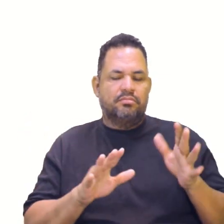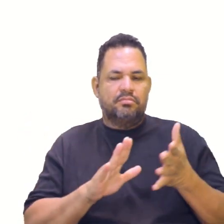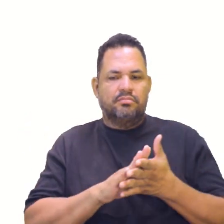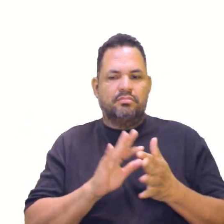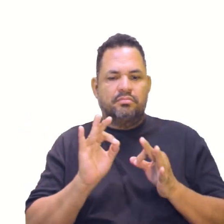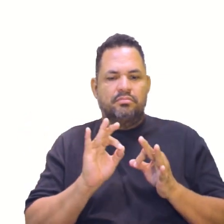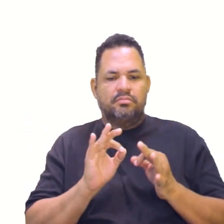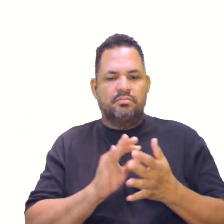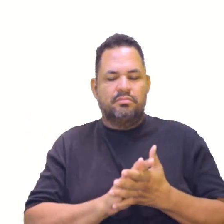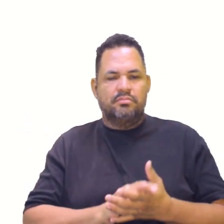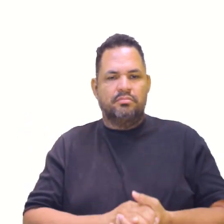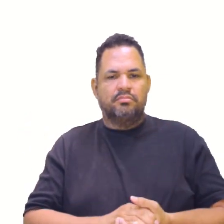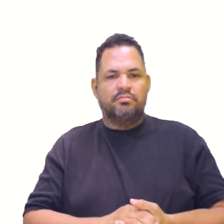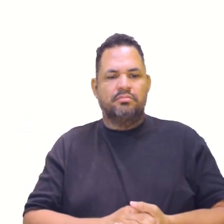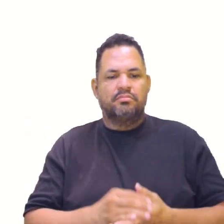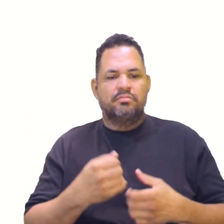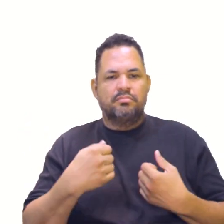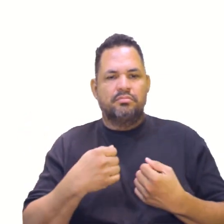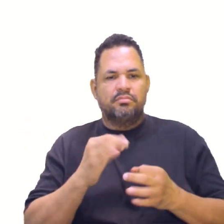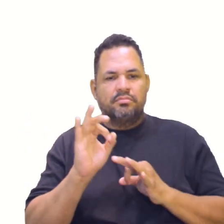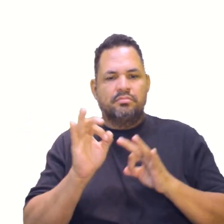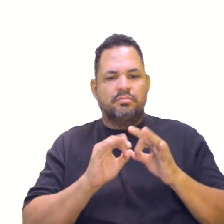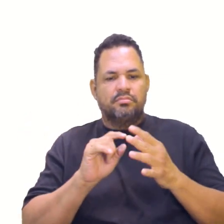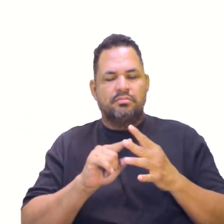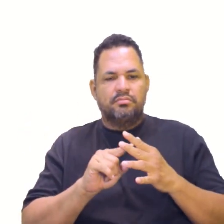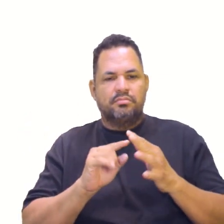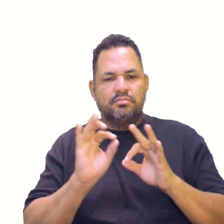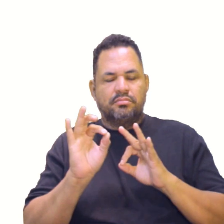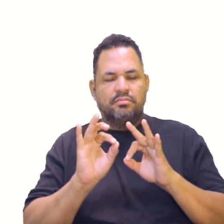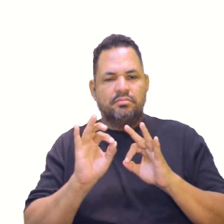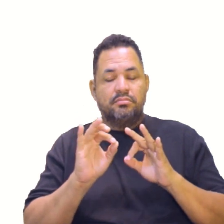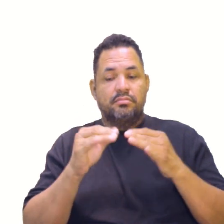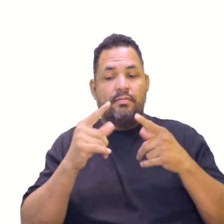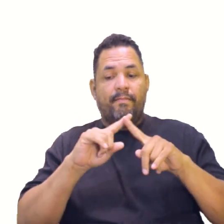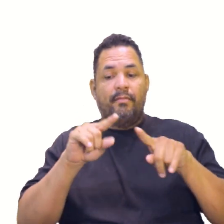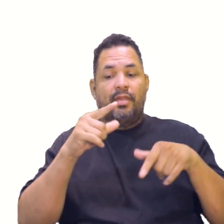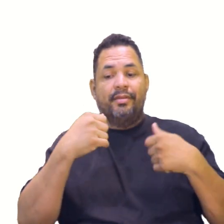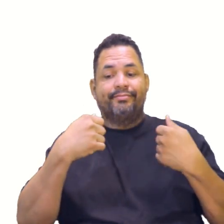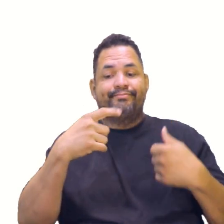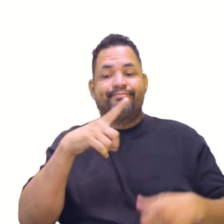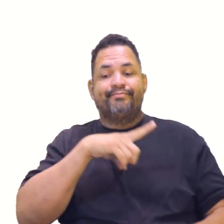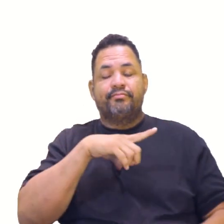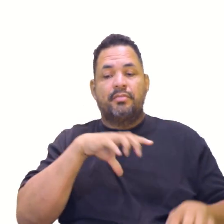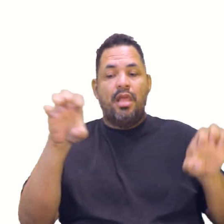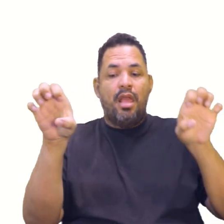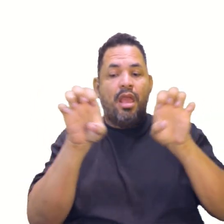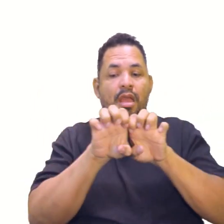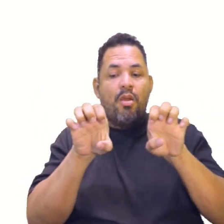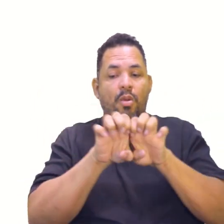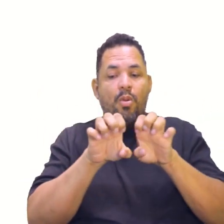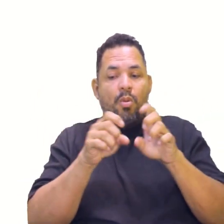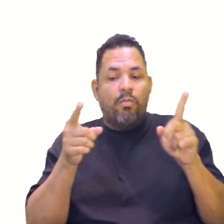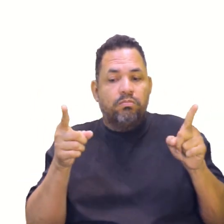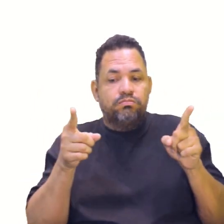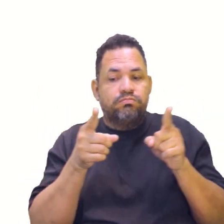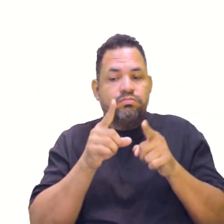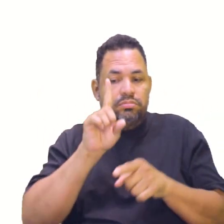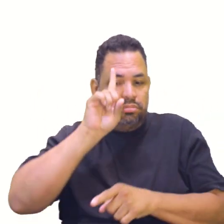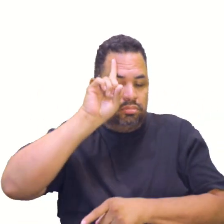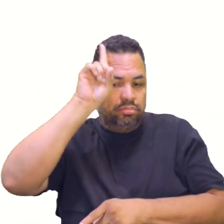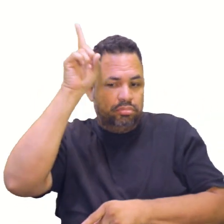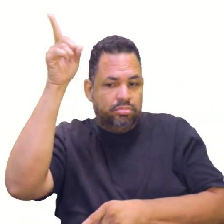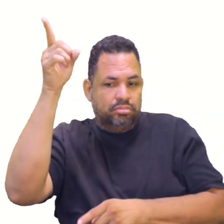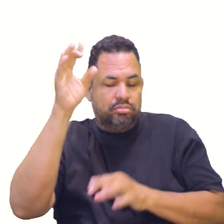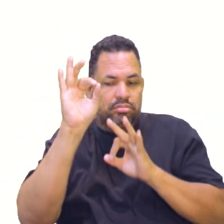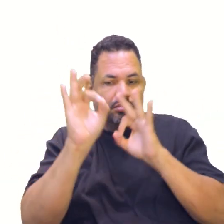gente tem aquela situação ali que a gente precisa ajeitar, né? No sentido que aqui é ponto. Mas a gente vai ter o quê? Uma equação reduzida. Mas aí o ideal é a gente